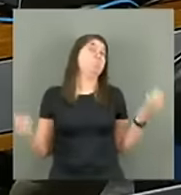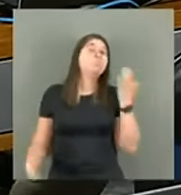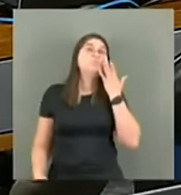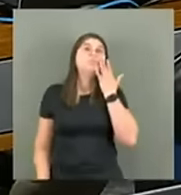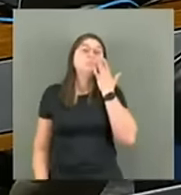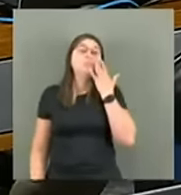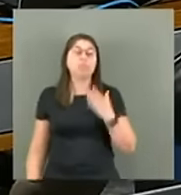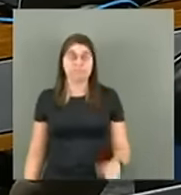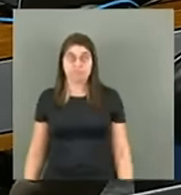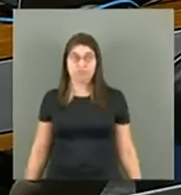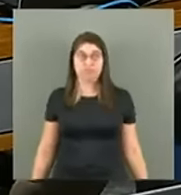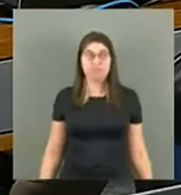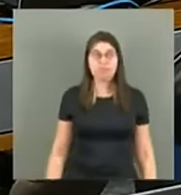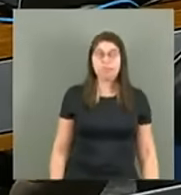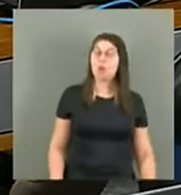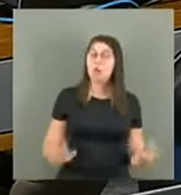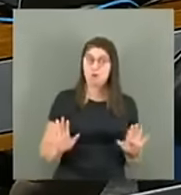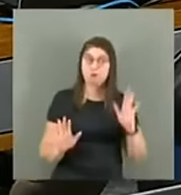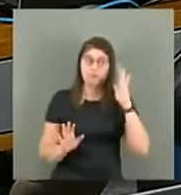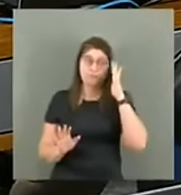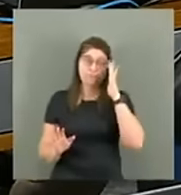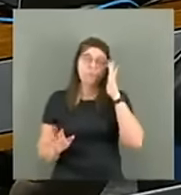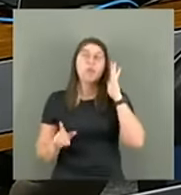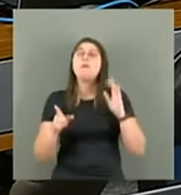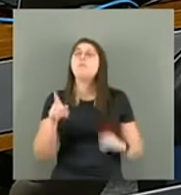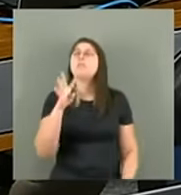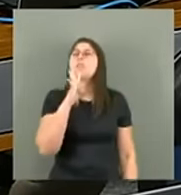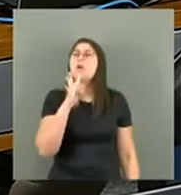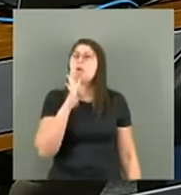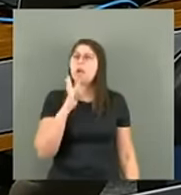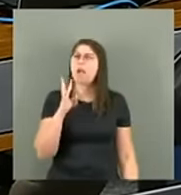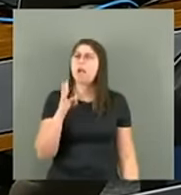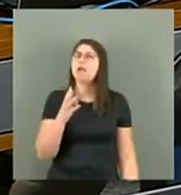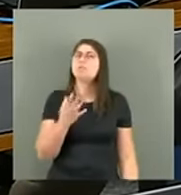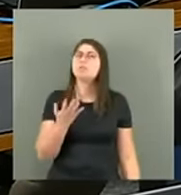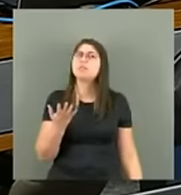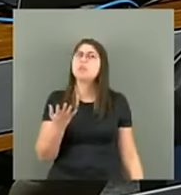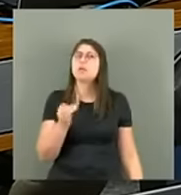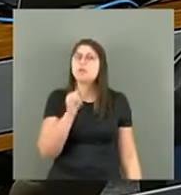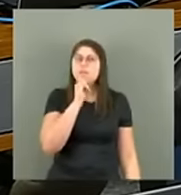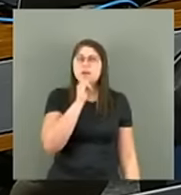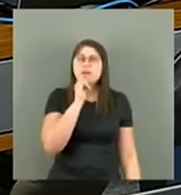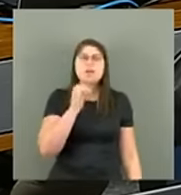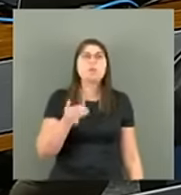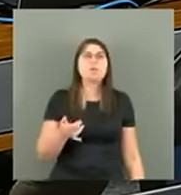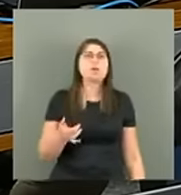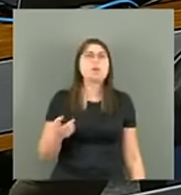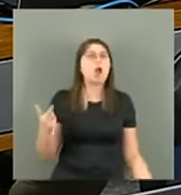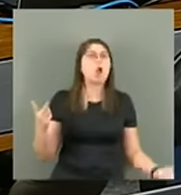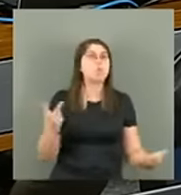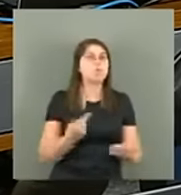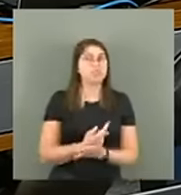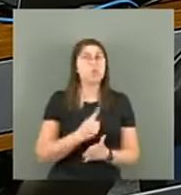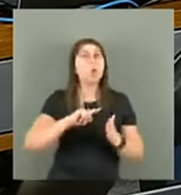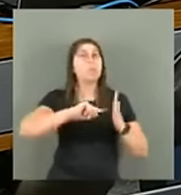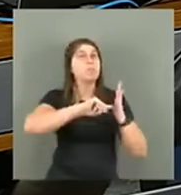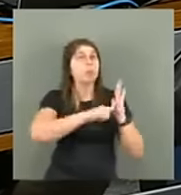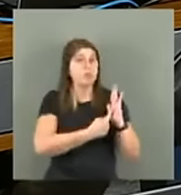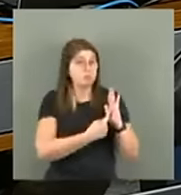Cajuru? Evidente, Portinho. Você conhece algum caso, William, que tenha sido feita a denúncia